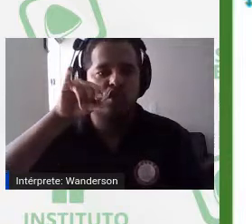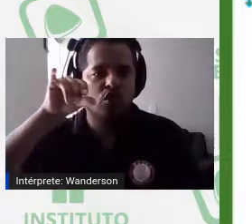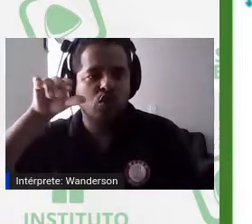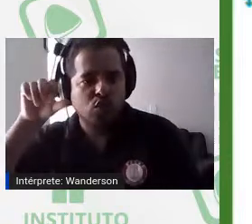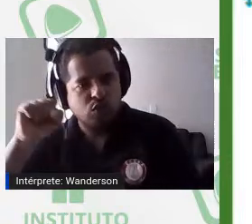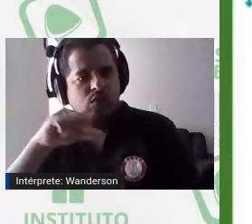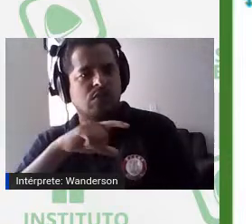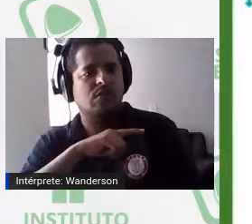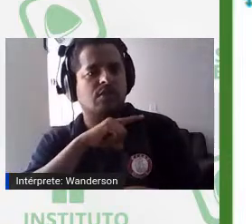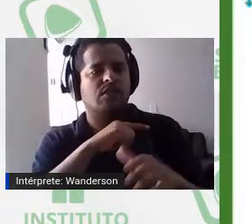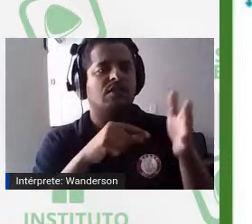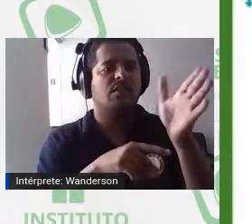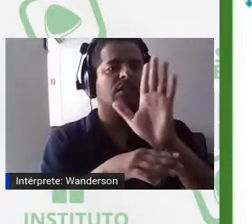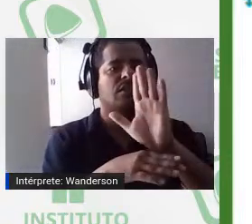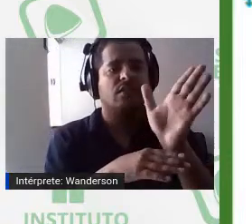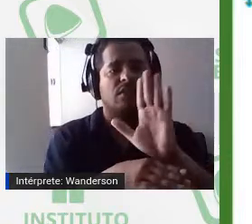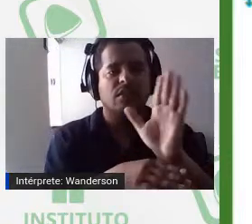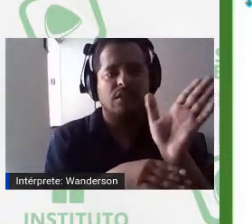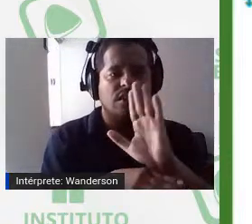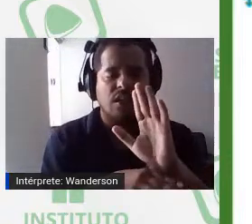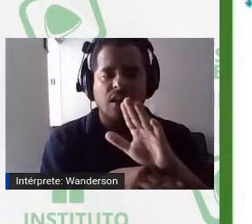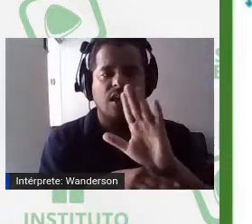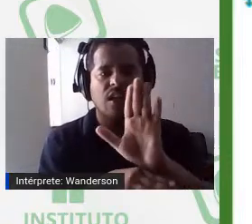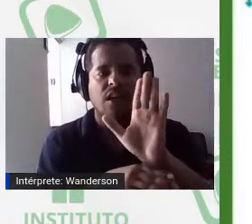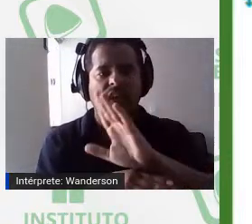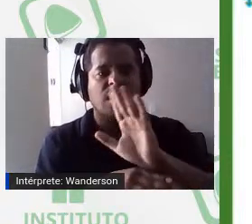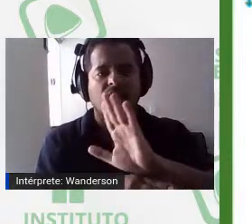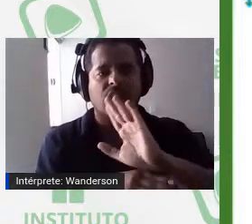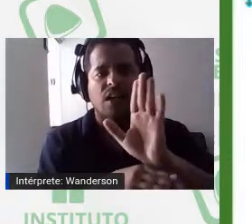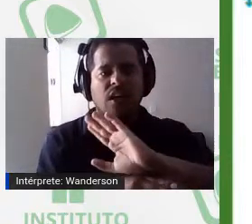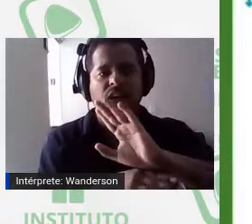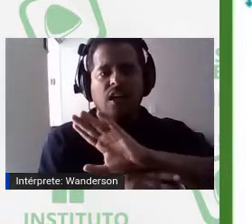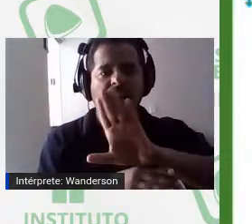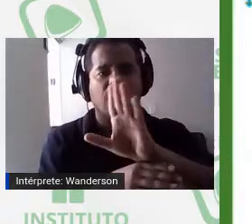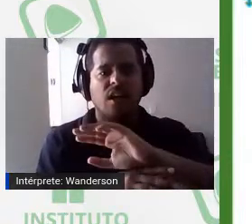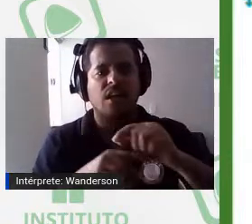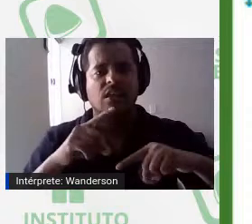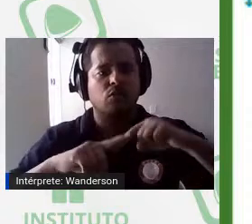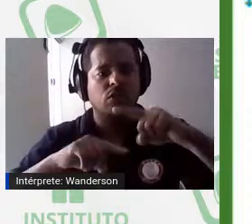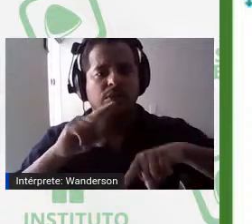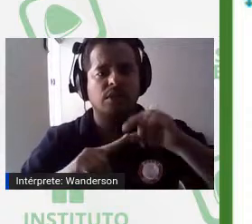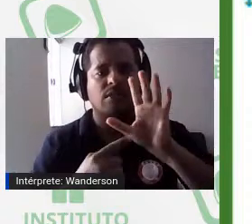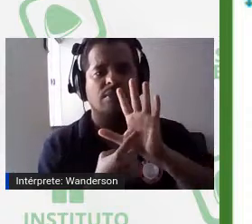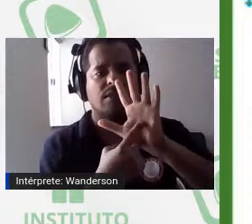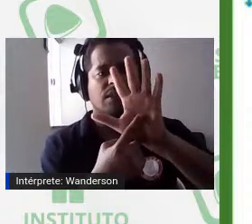videoaulas complementares dos objetos apresentados pelo professor Ícaro,